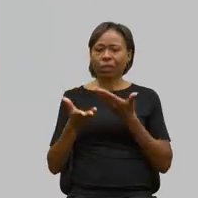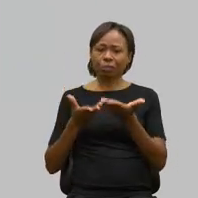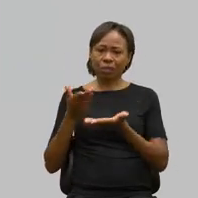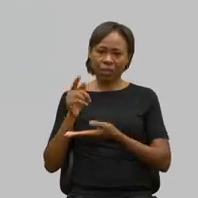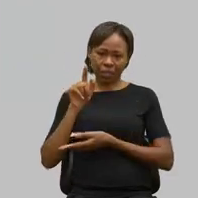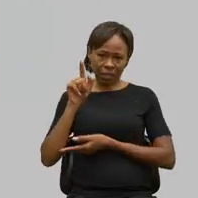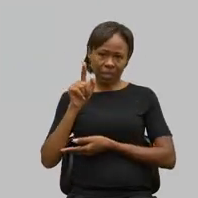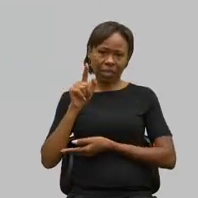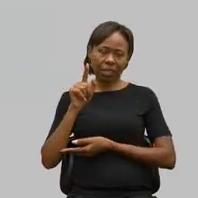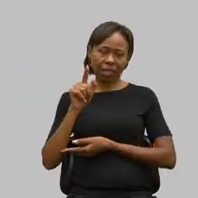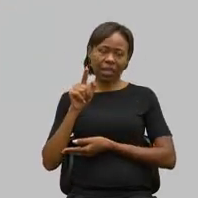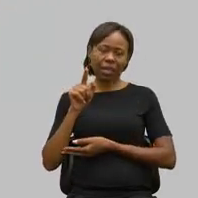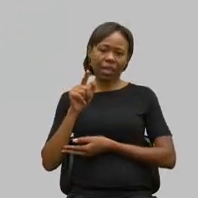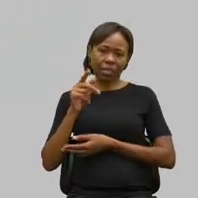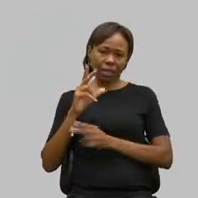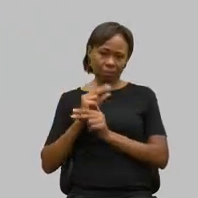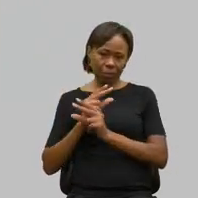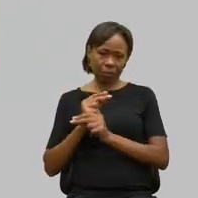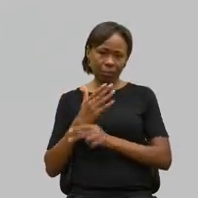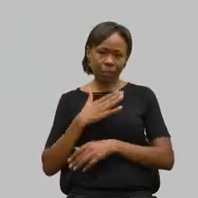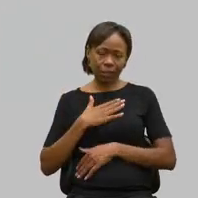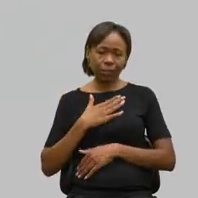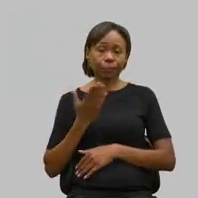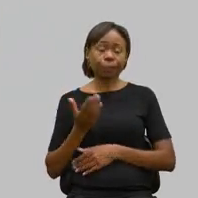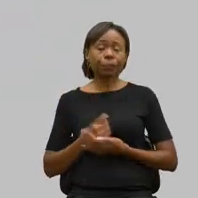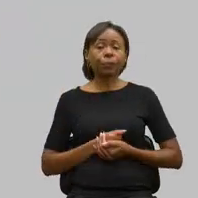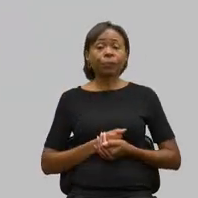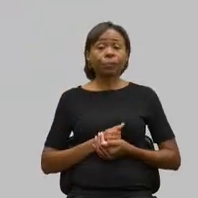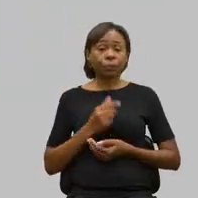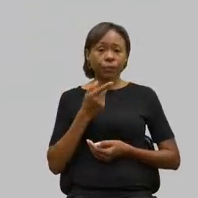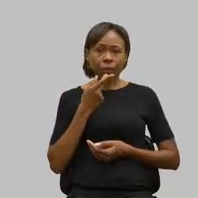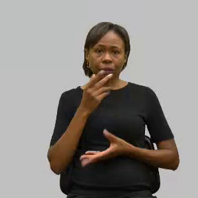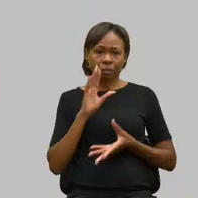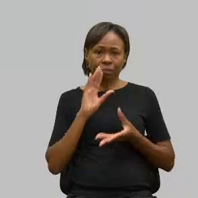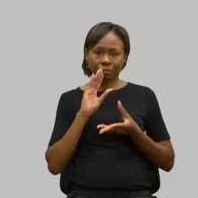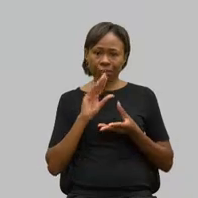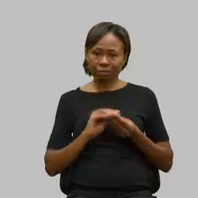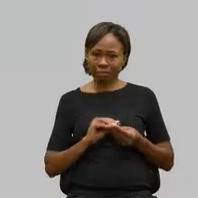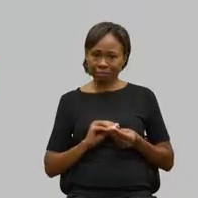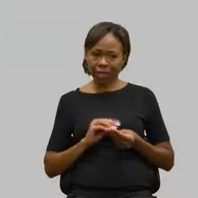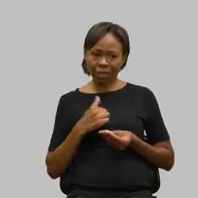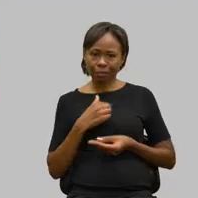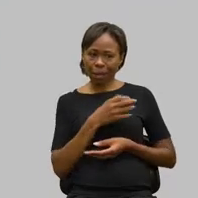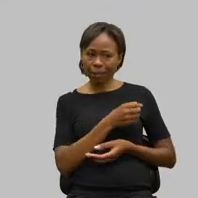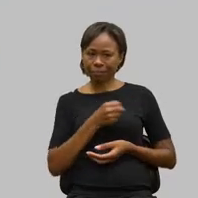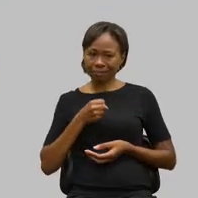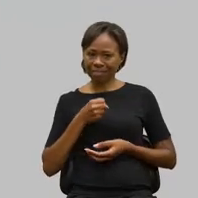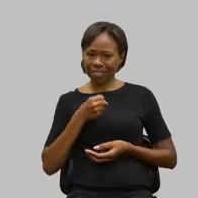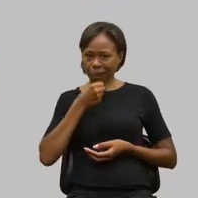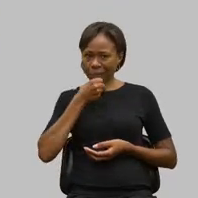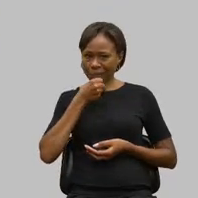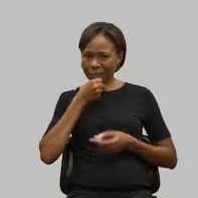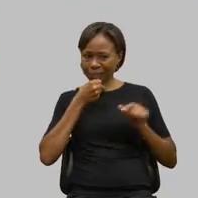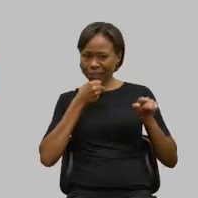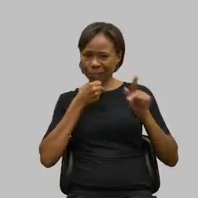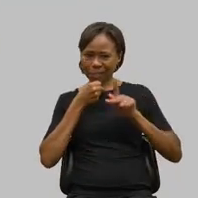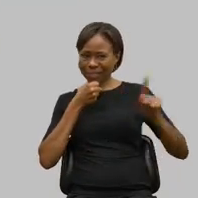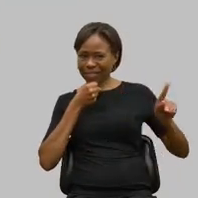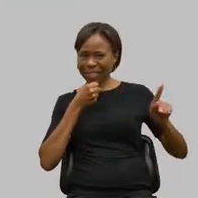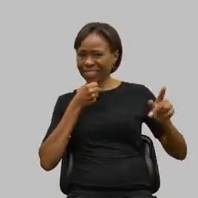bem breve, apesar de eu ter tomado o microfone aqui do nosso presidente, agora eu quero ver como ele vai me interromper,